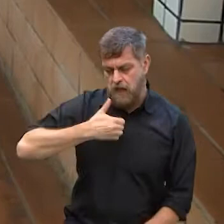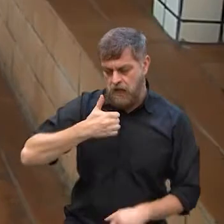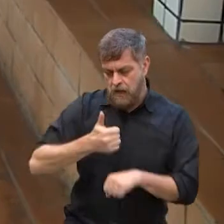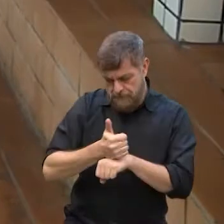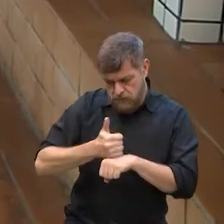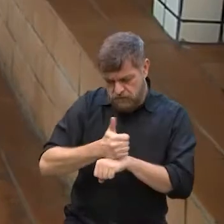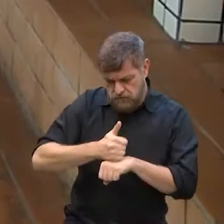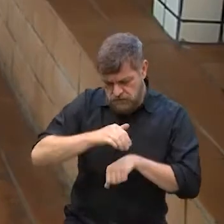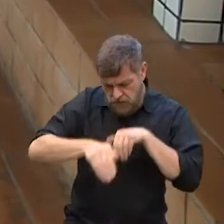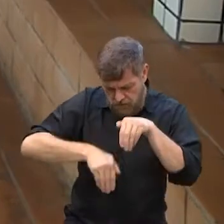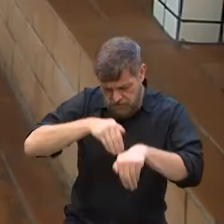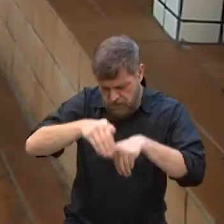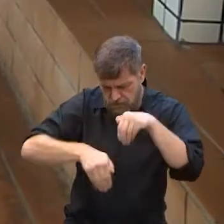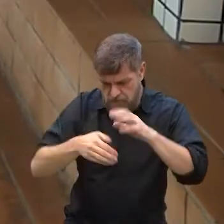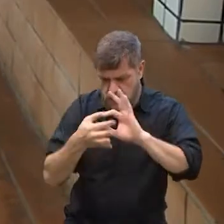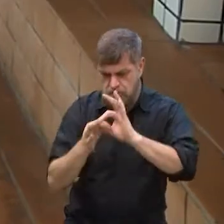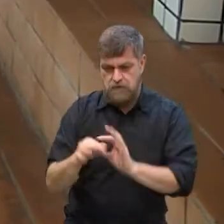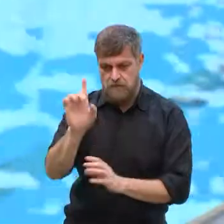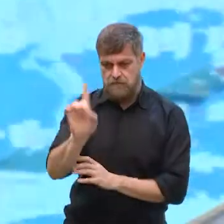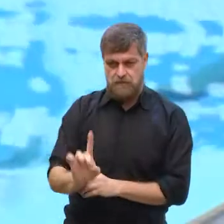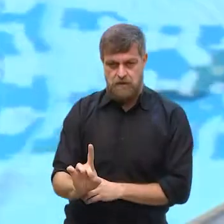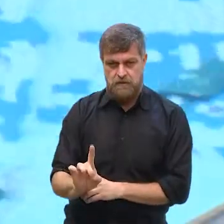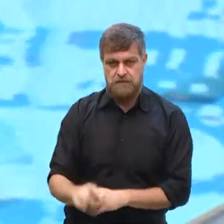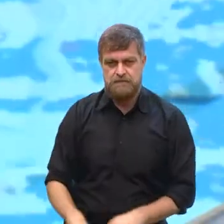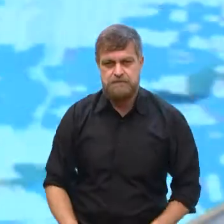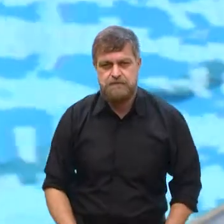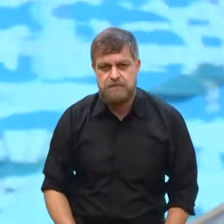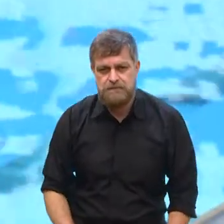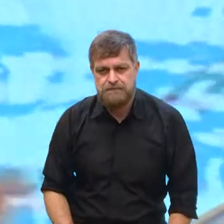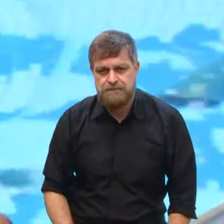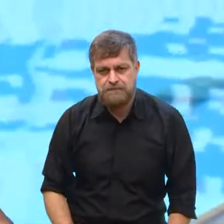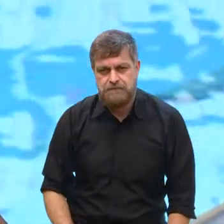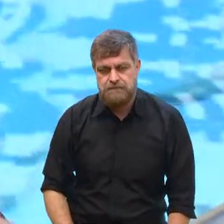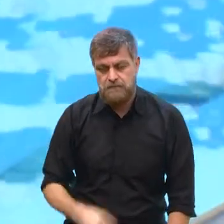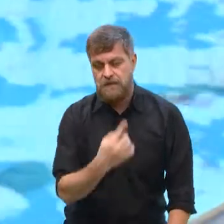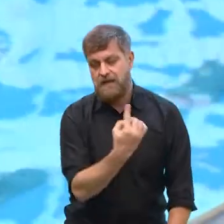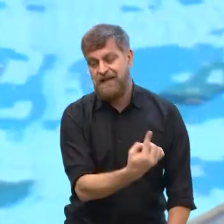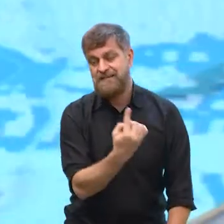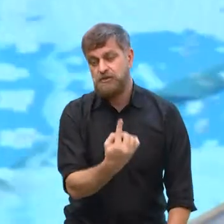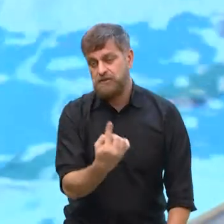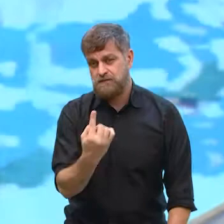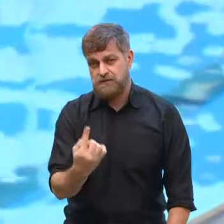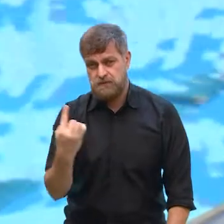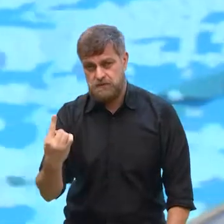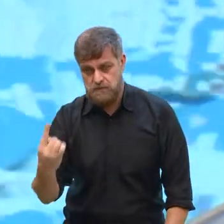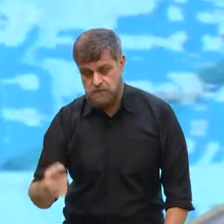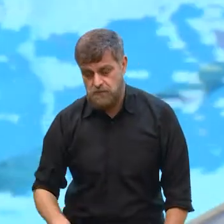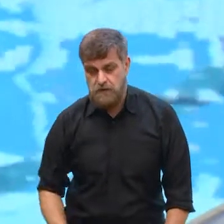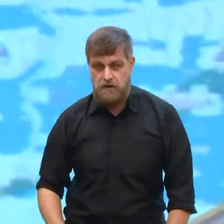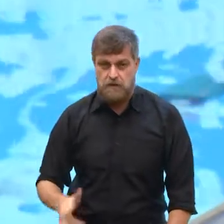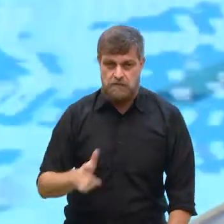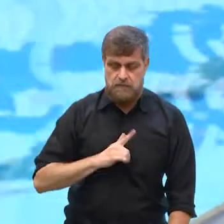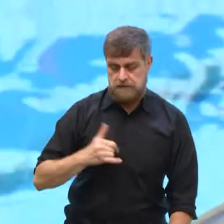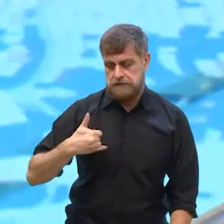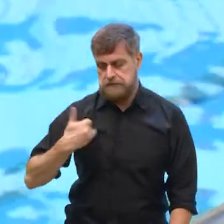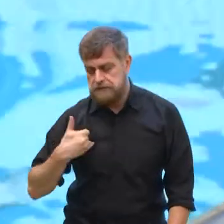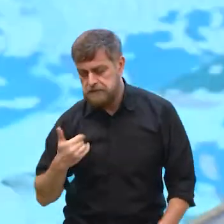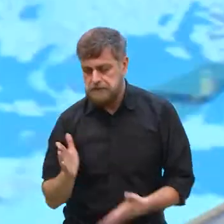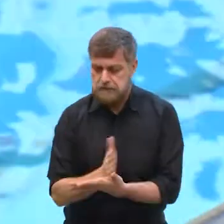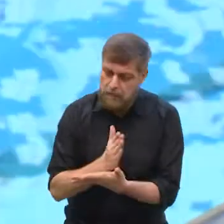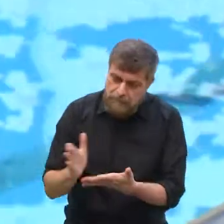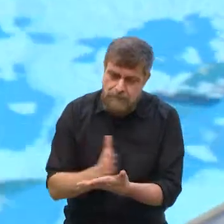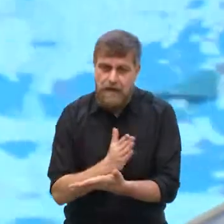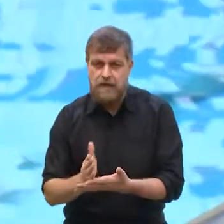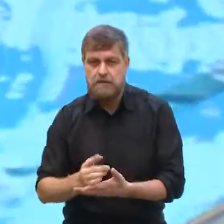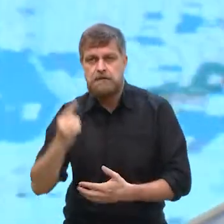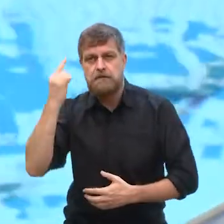e como o esporte paralímpico ele evoluiu muito, é muito individual. Depende de cada atleta, depende do que o